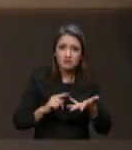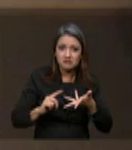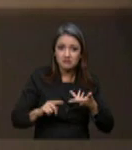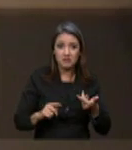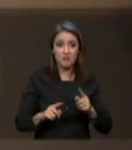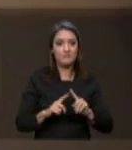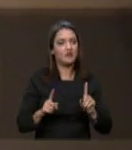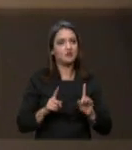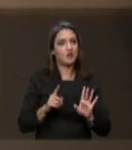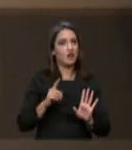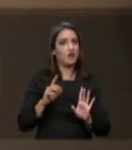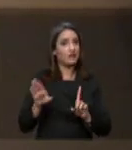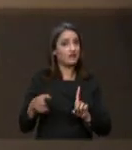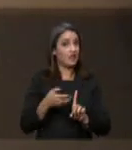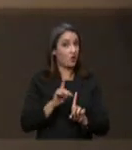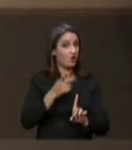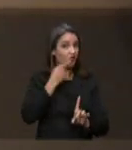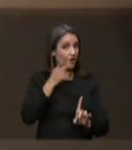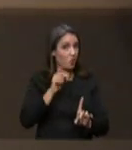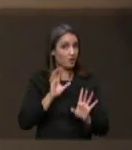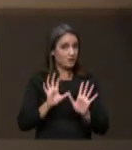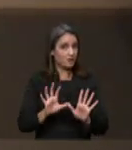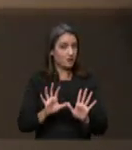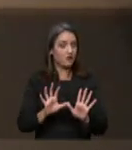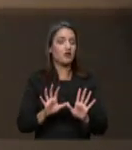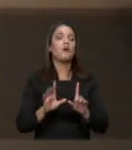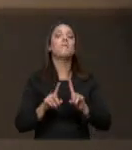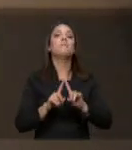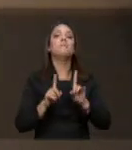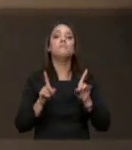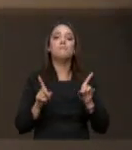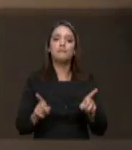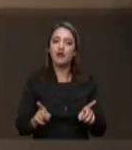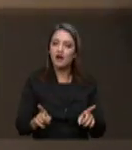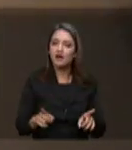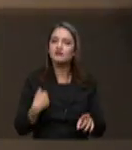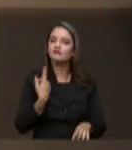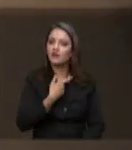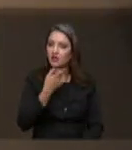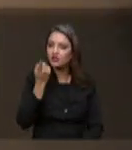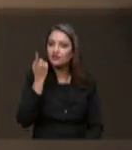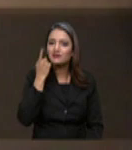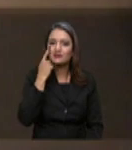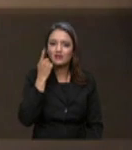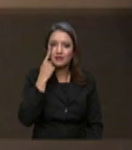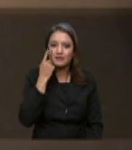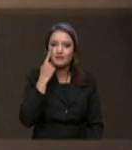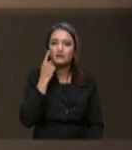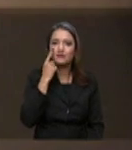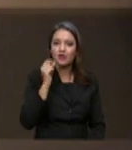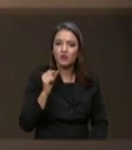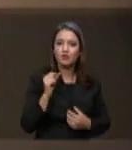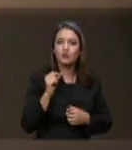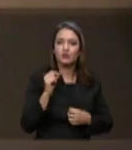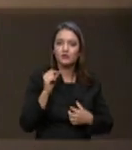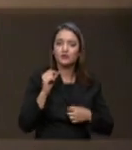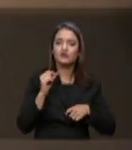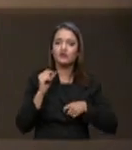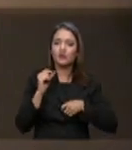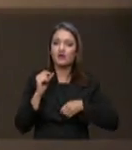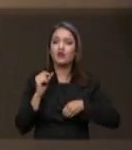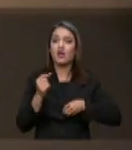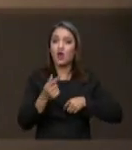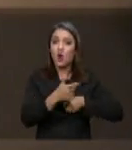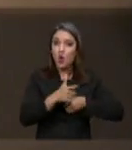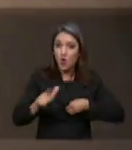e ele não disse isso é mas nós temos assistido em relação a outras autoridades